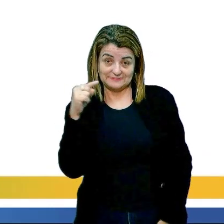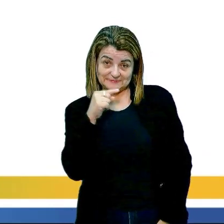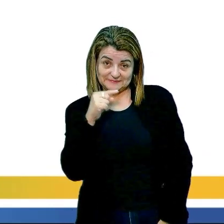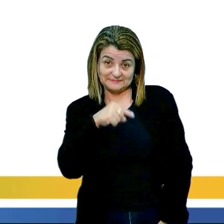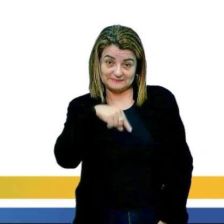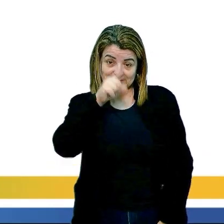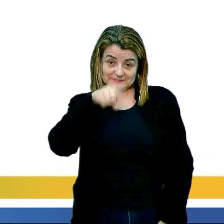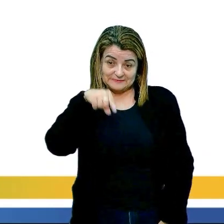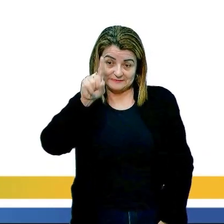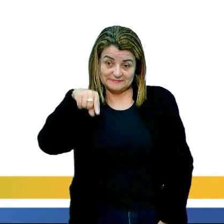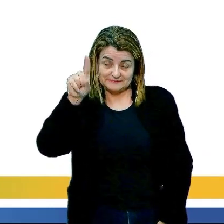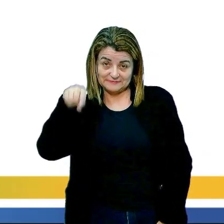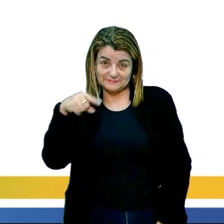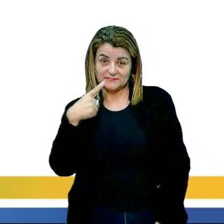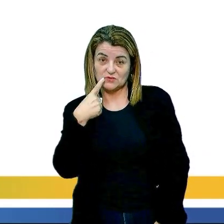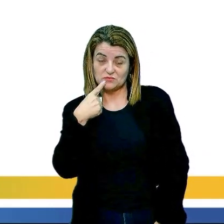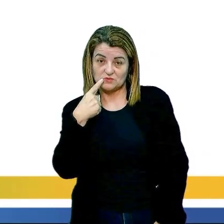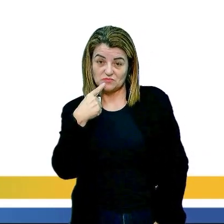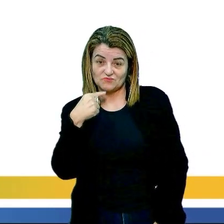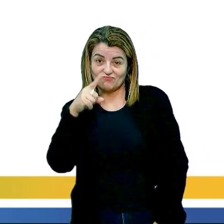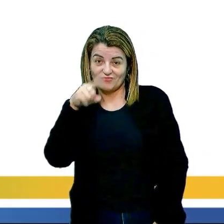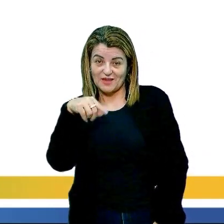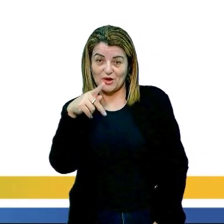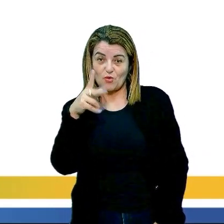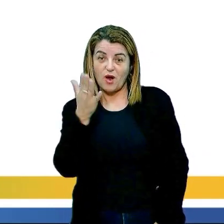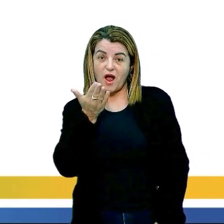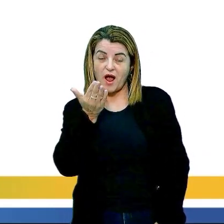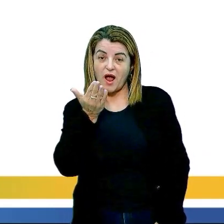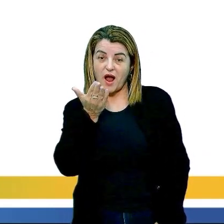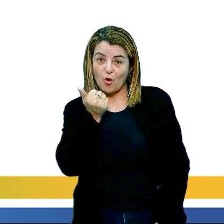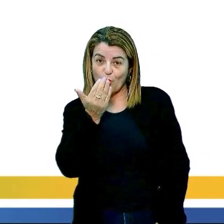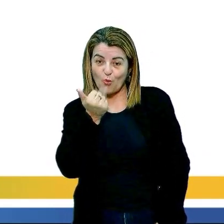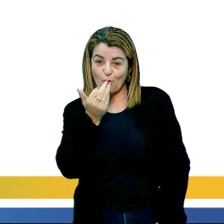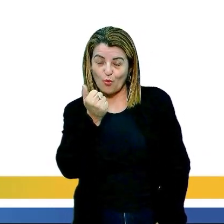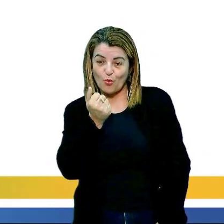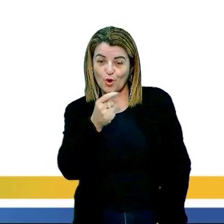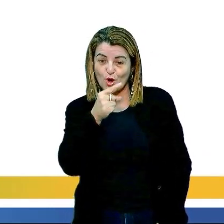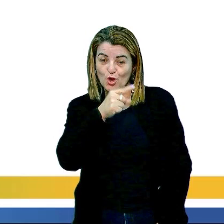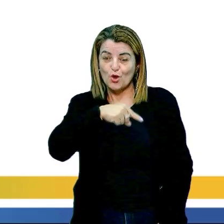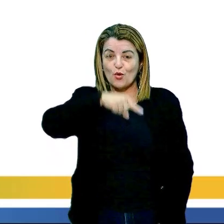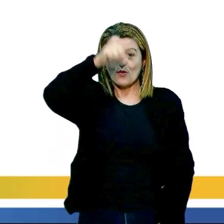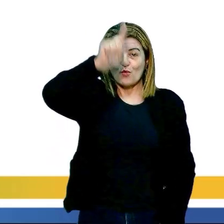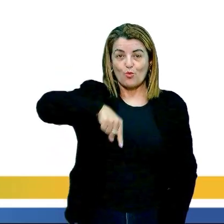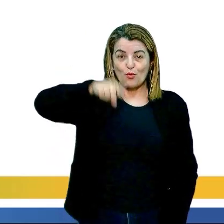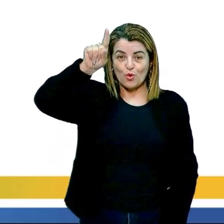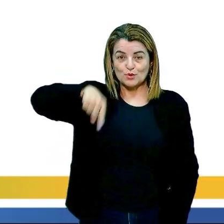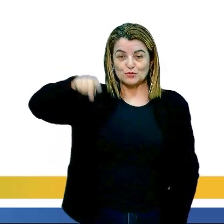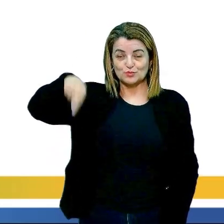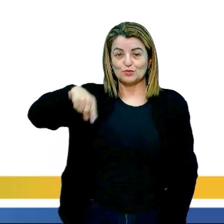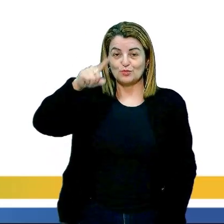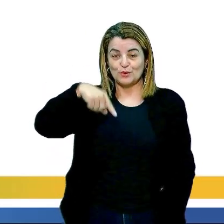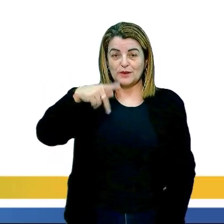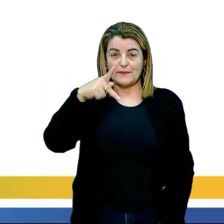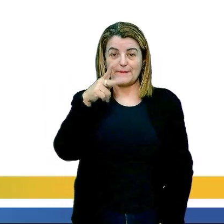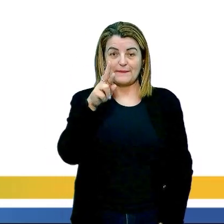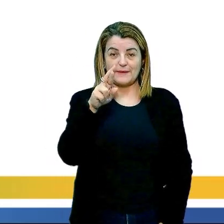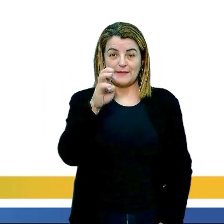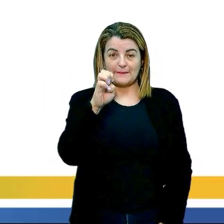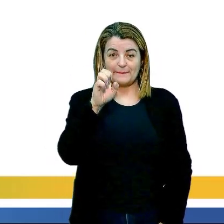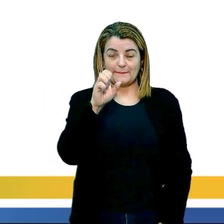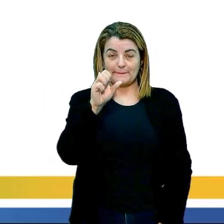vermelhinho aí que é o A, ele é o predador e o azulzinho é a presa.